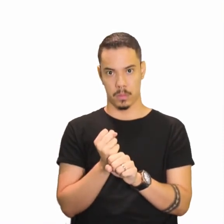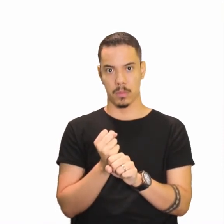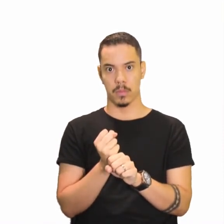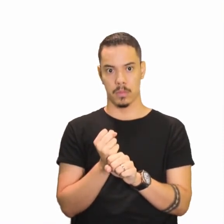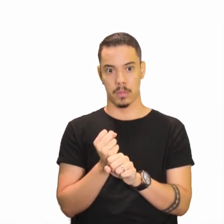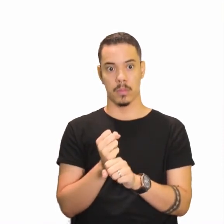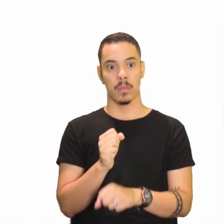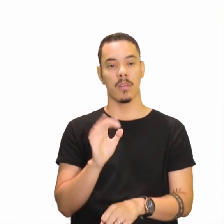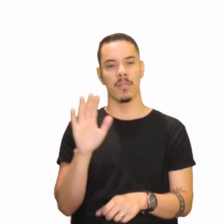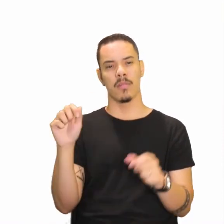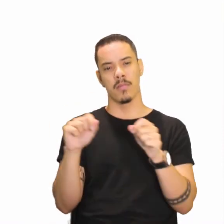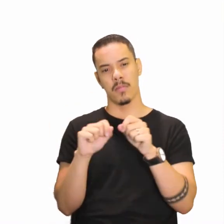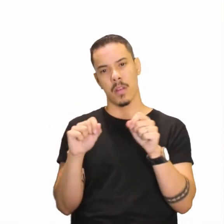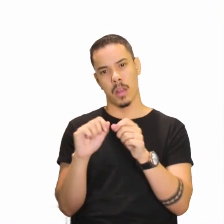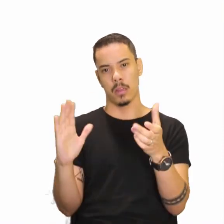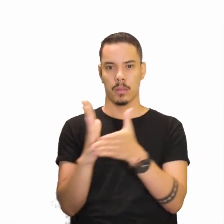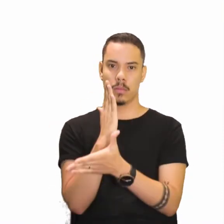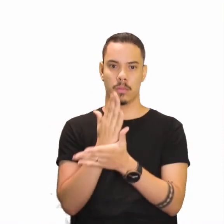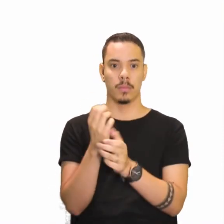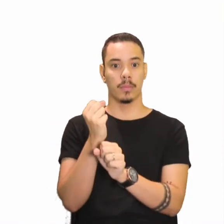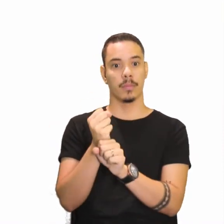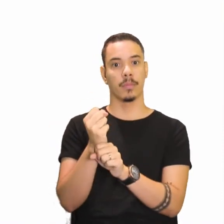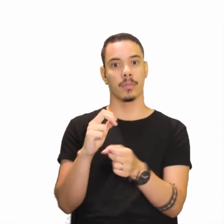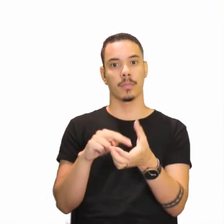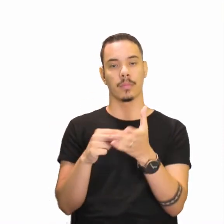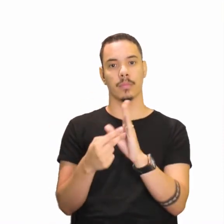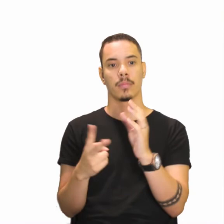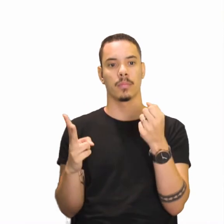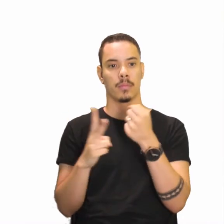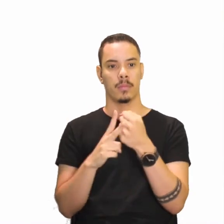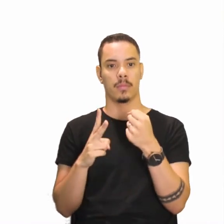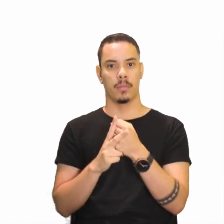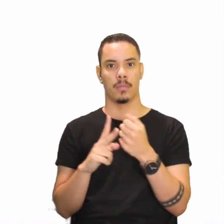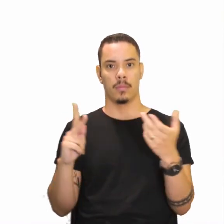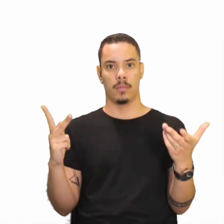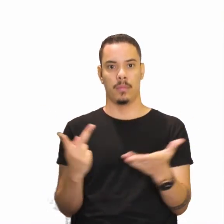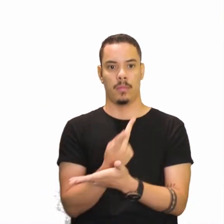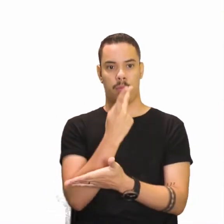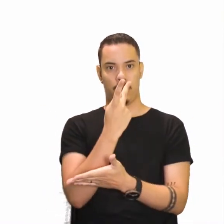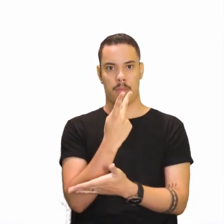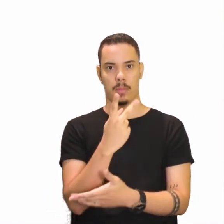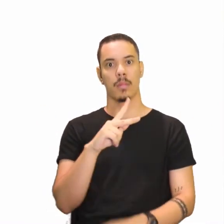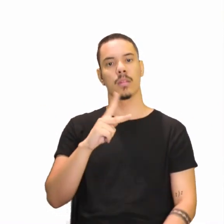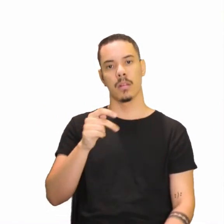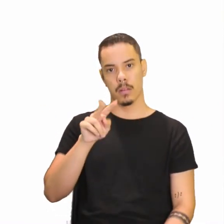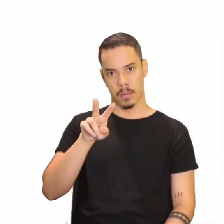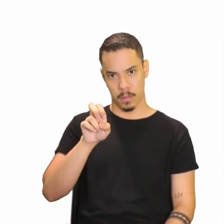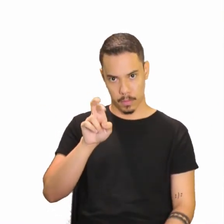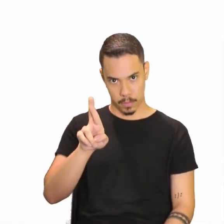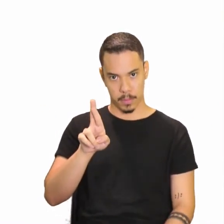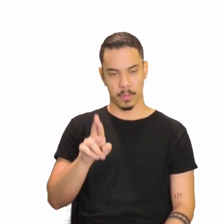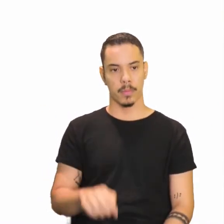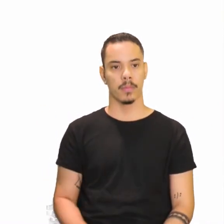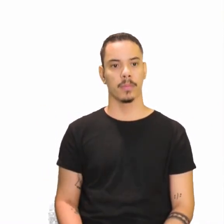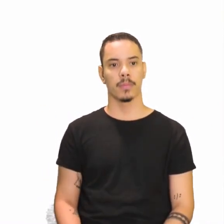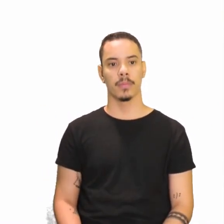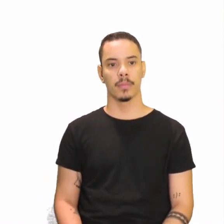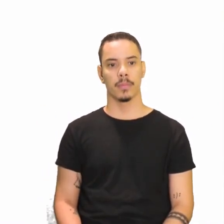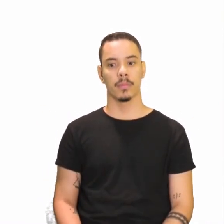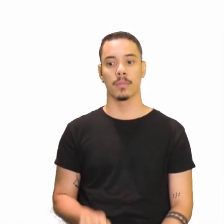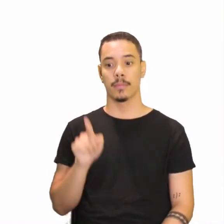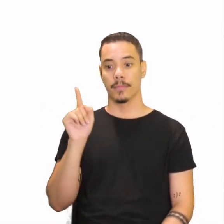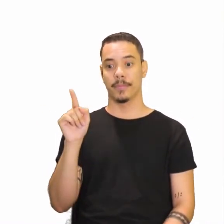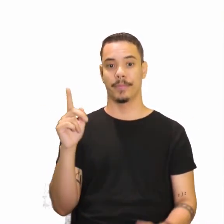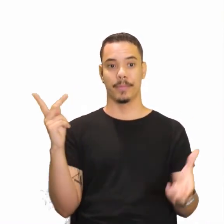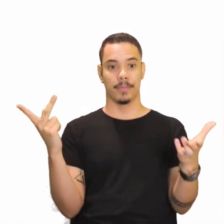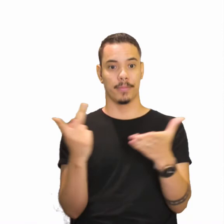Paulo faz alguns anos. Então, é do verbo haver. Beleza? Tempo passado. Isso